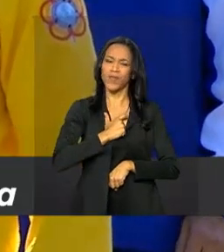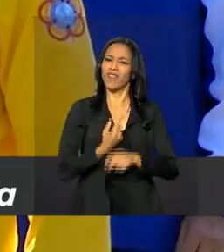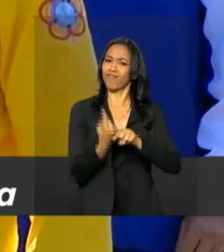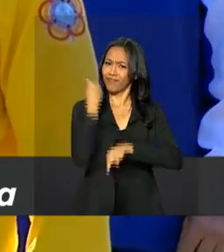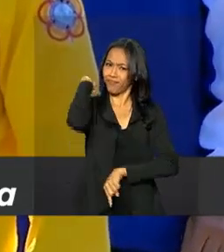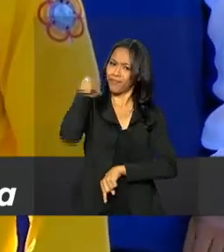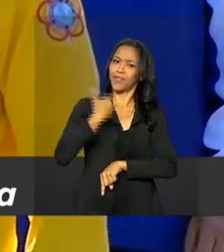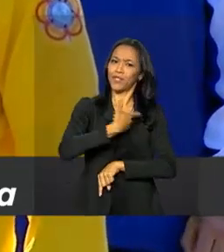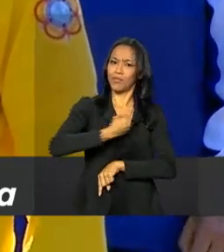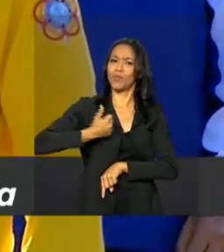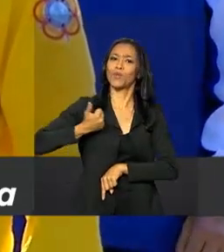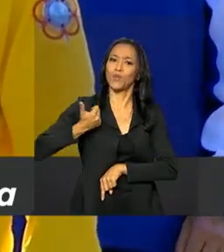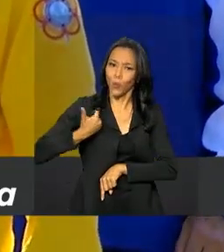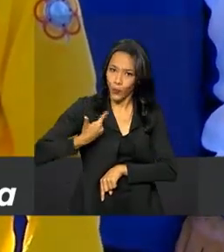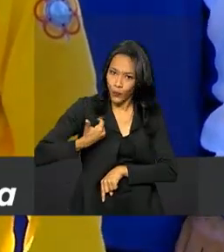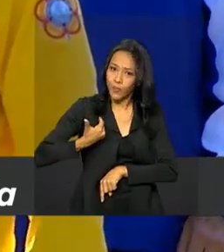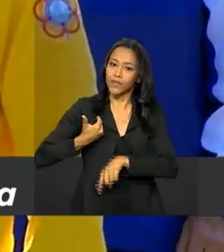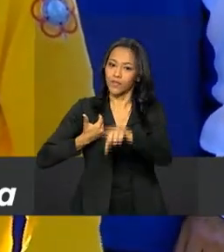2012,